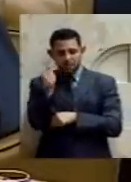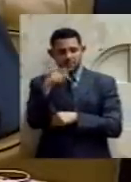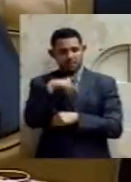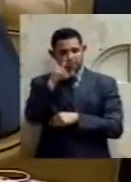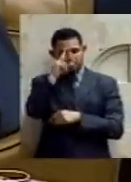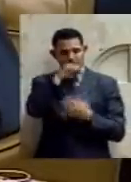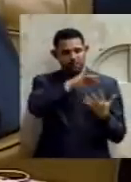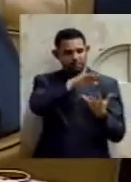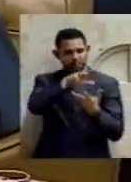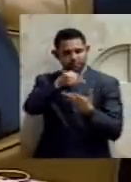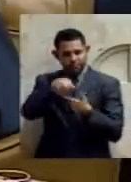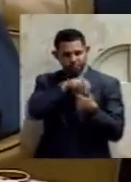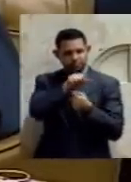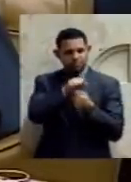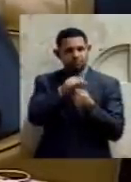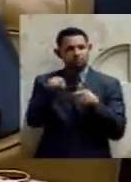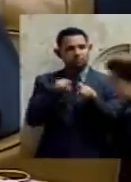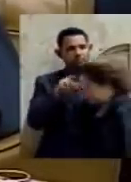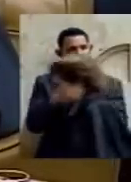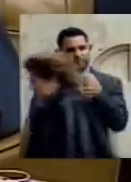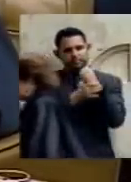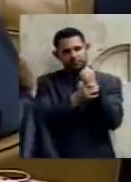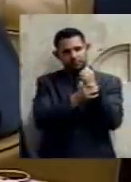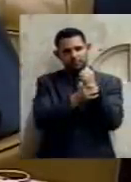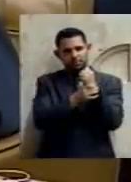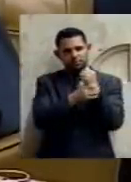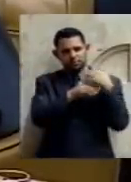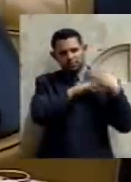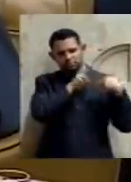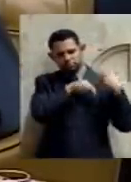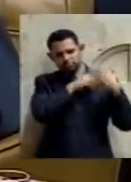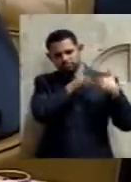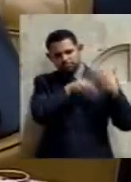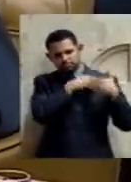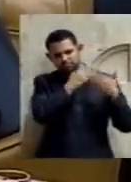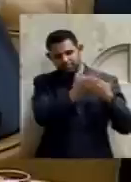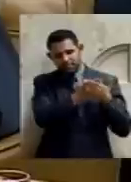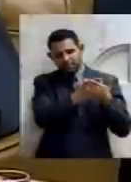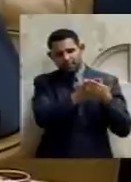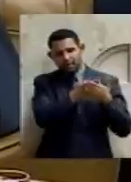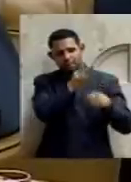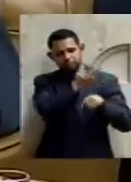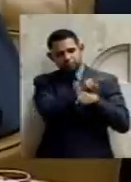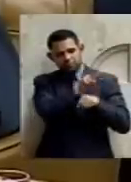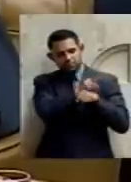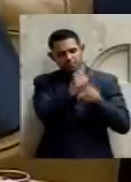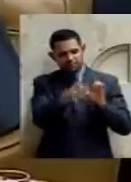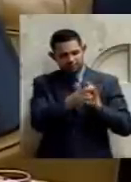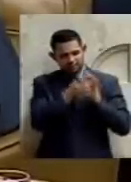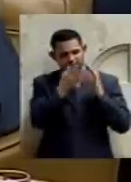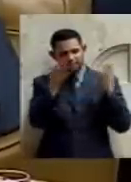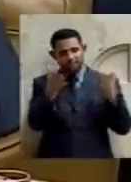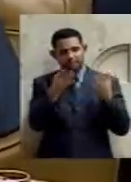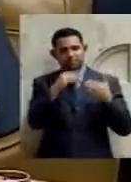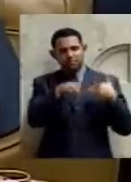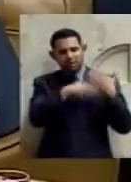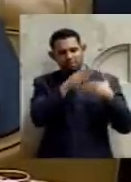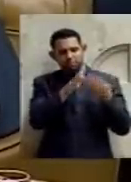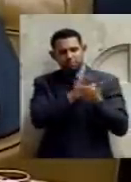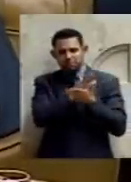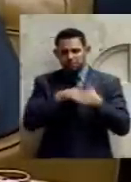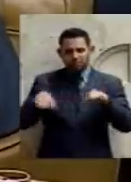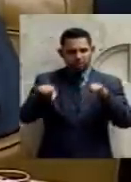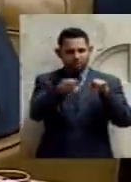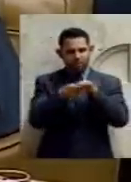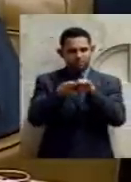direitos fundamentais de primeira, segunda e terceira gerações, colimando a proteção da liberdade, a promoção da